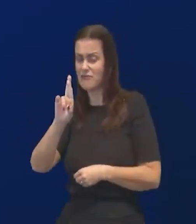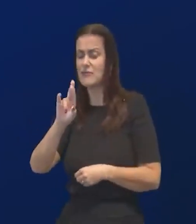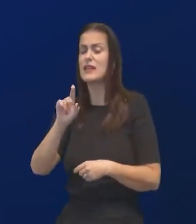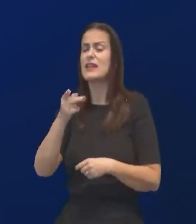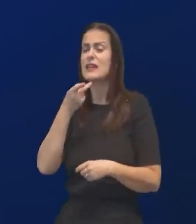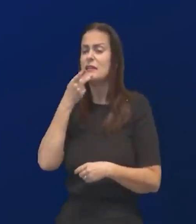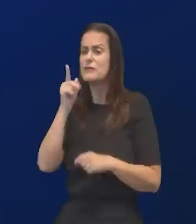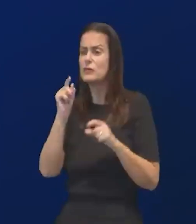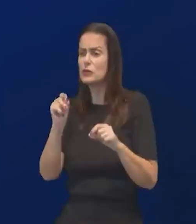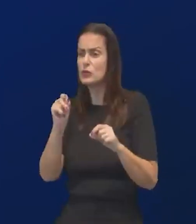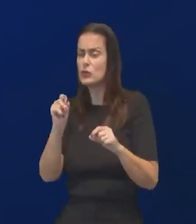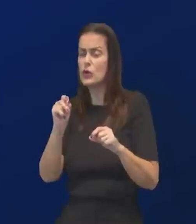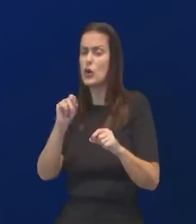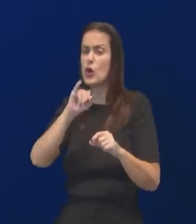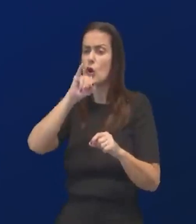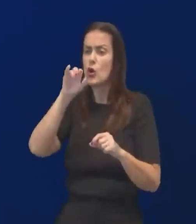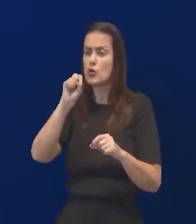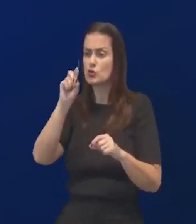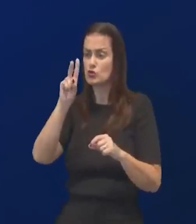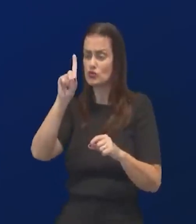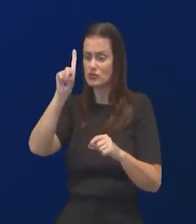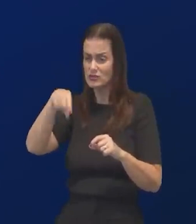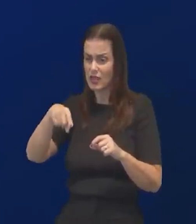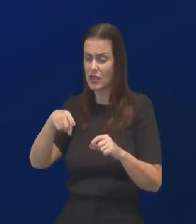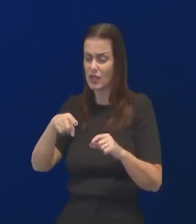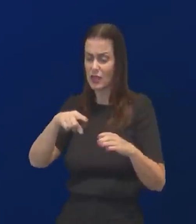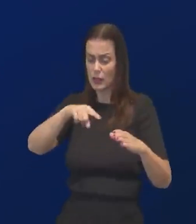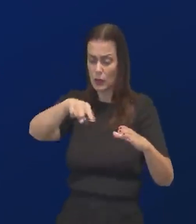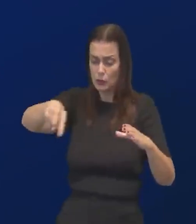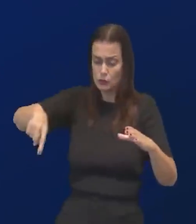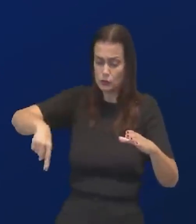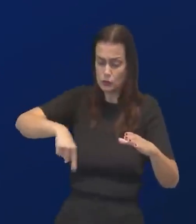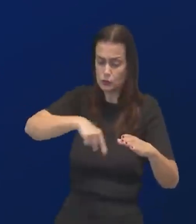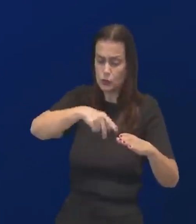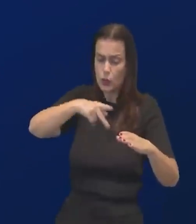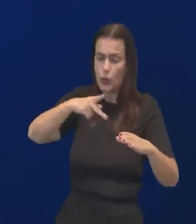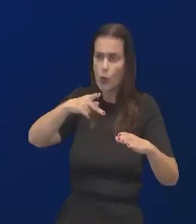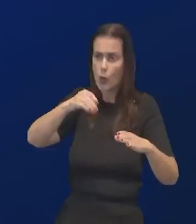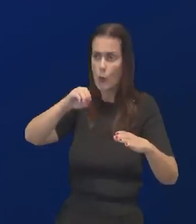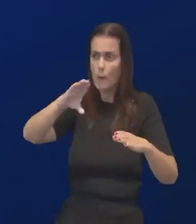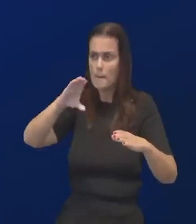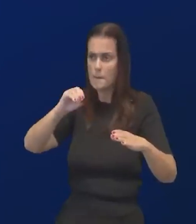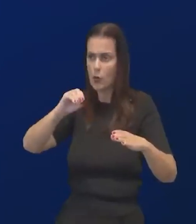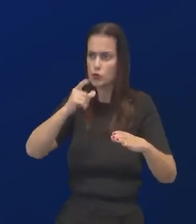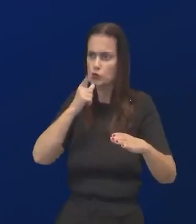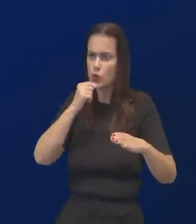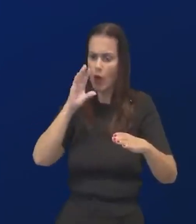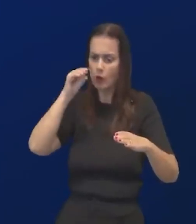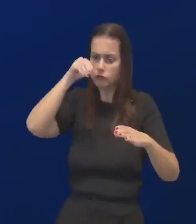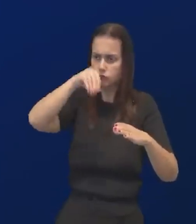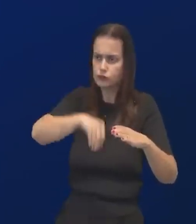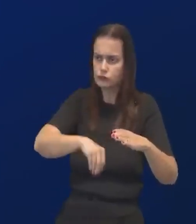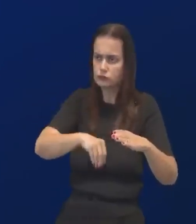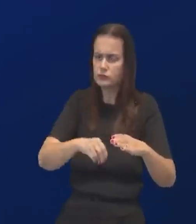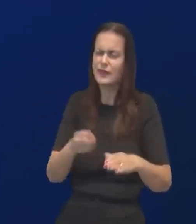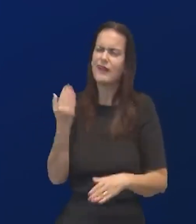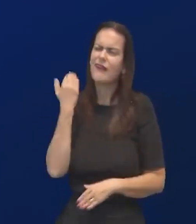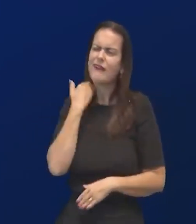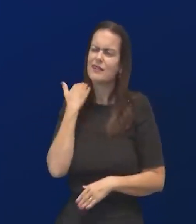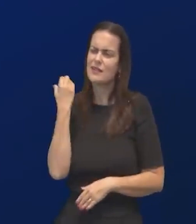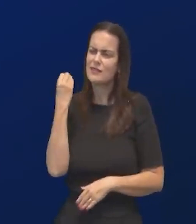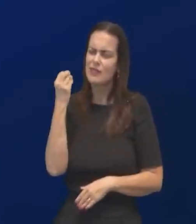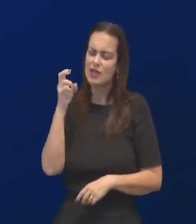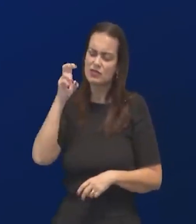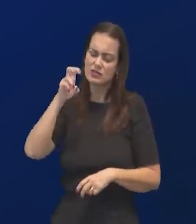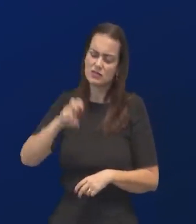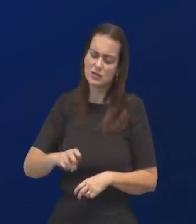a seu filho José. Achava-se ali o poço de Jacó. Jesus, pois, cansado da viagem, sentou-se assim junto